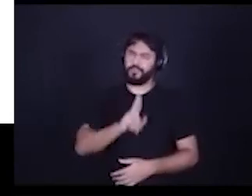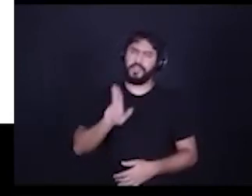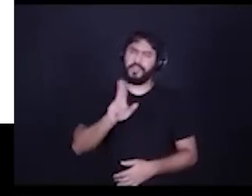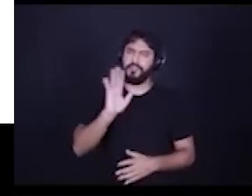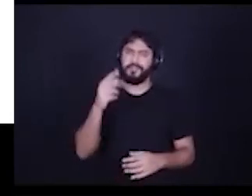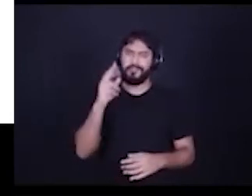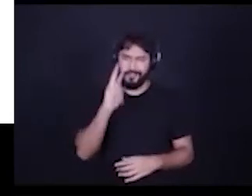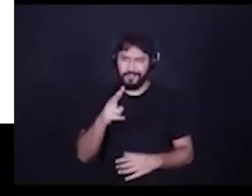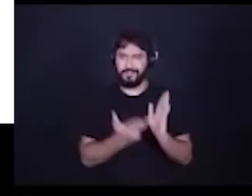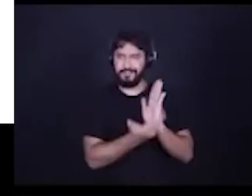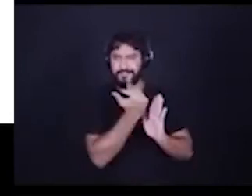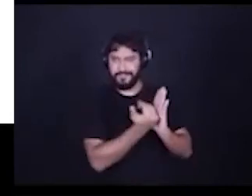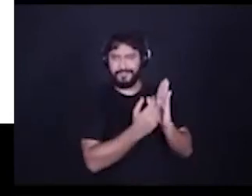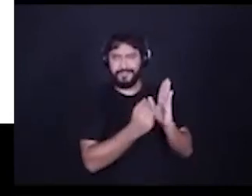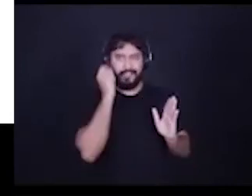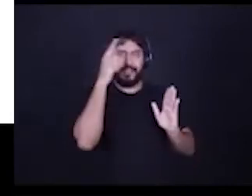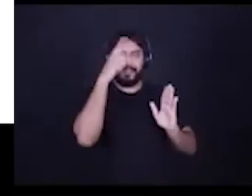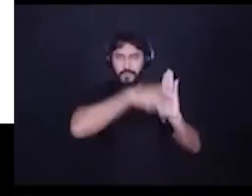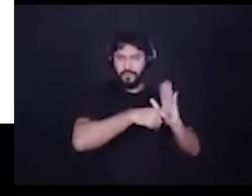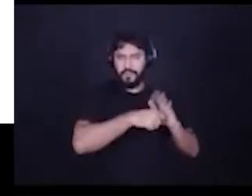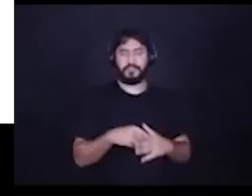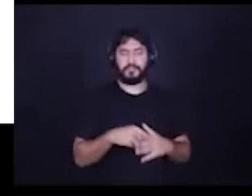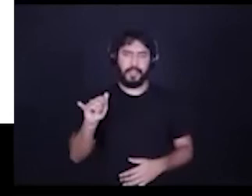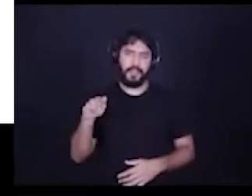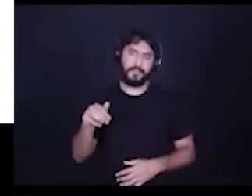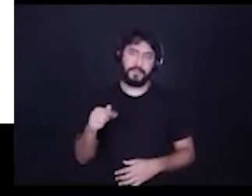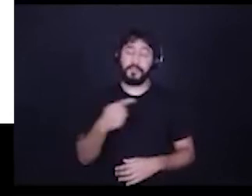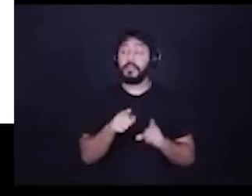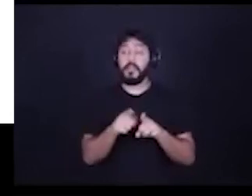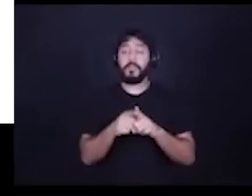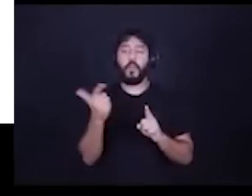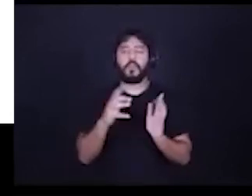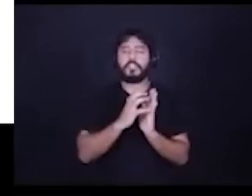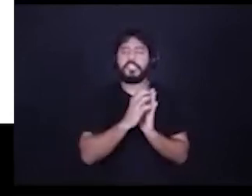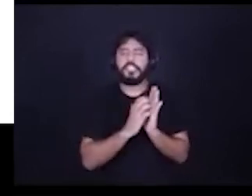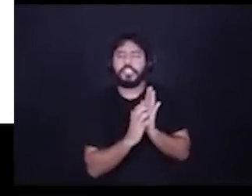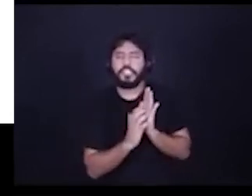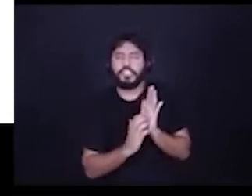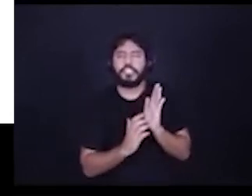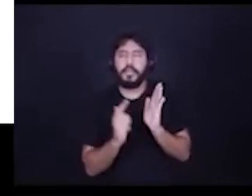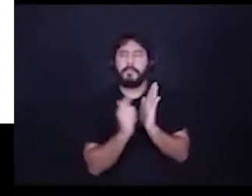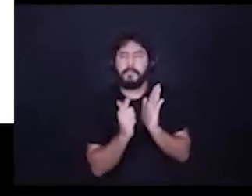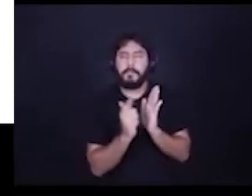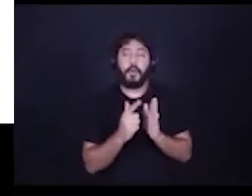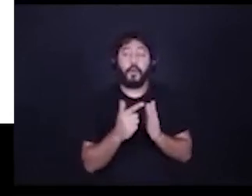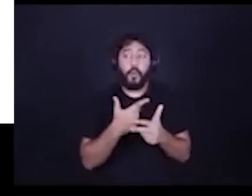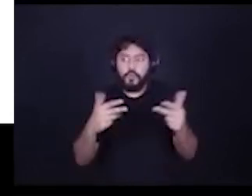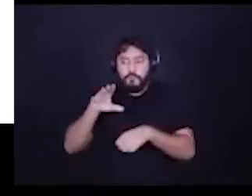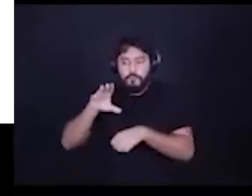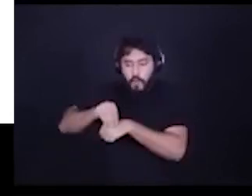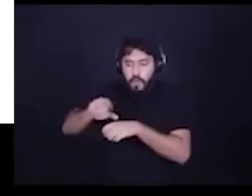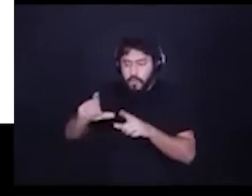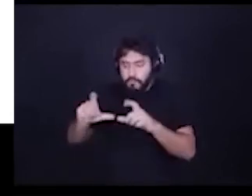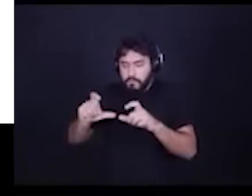projeto, da ideia de projeto da Gama. Trouxe também umas outras texturas de papel escaneado, de coisas fotografadas que eu tinha para falar,